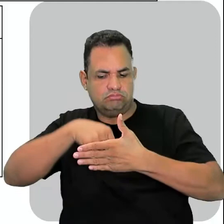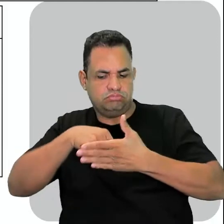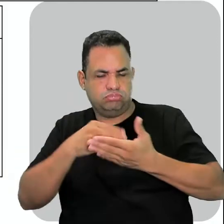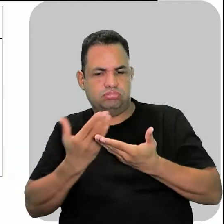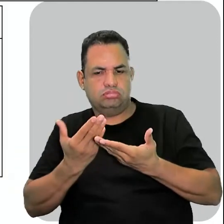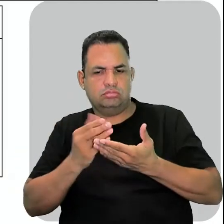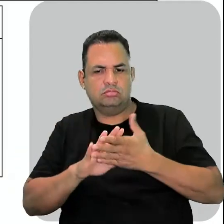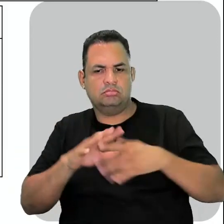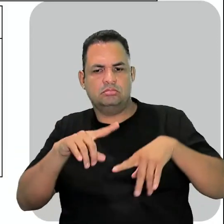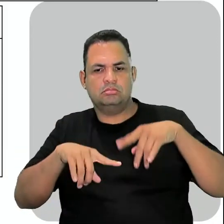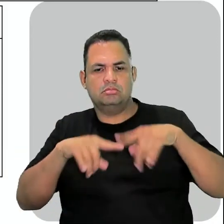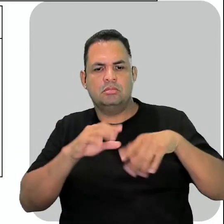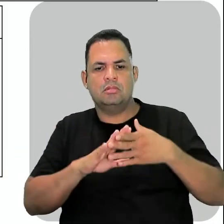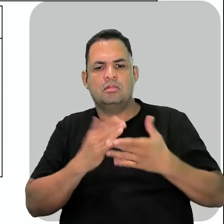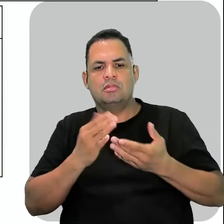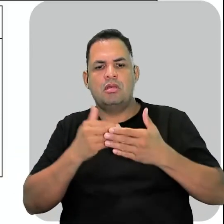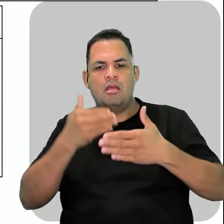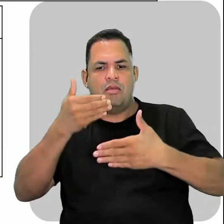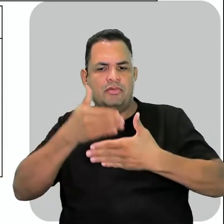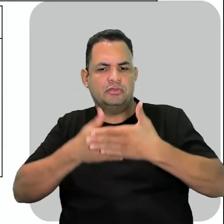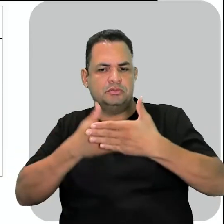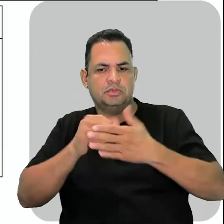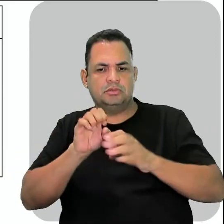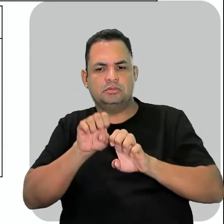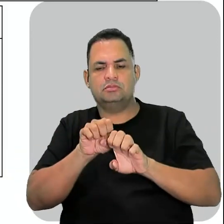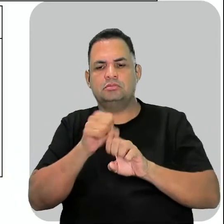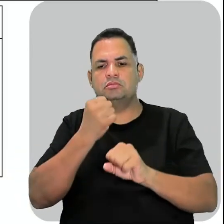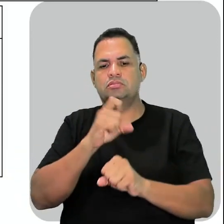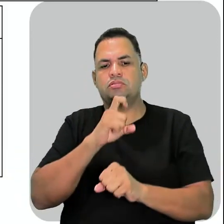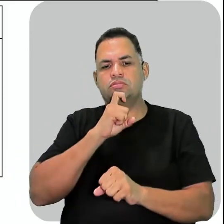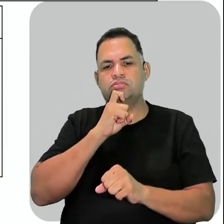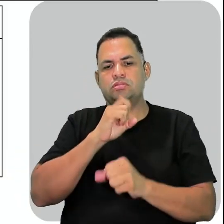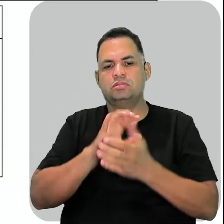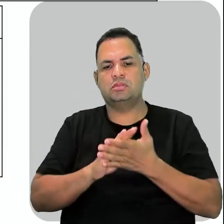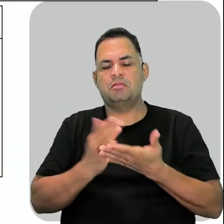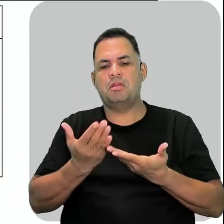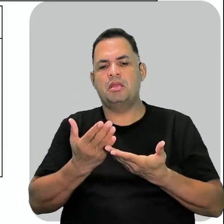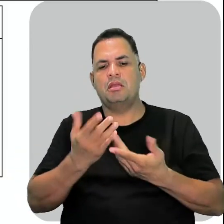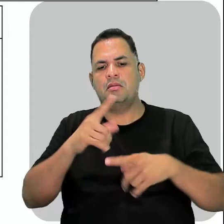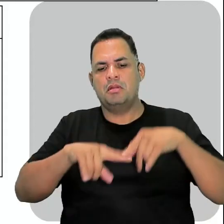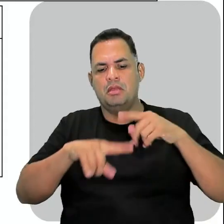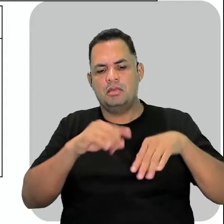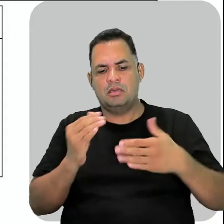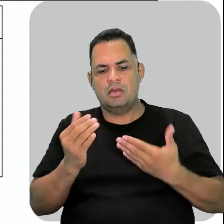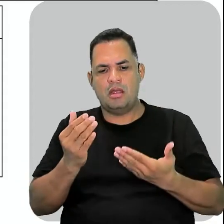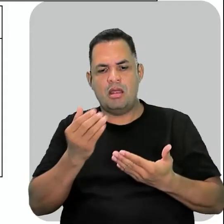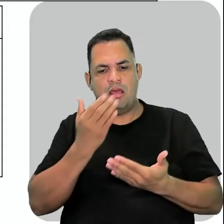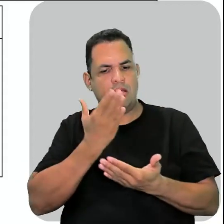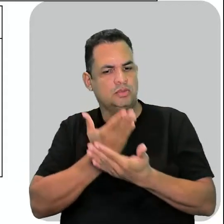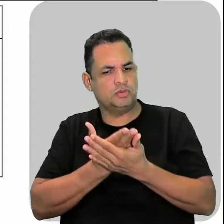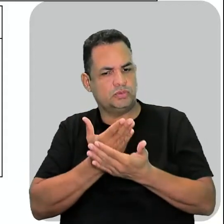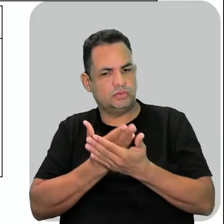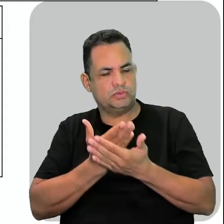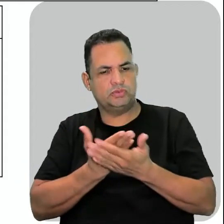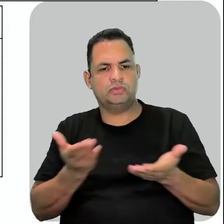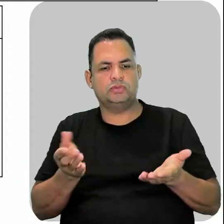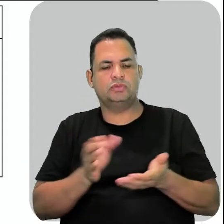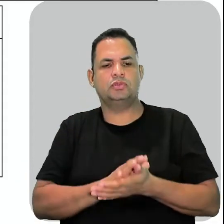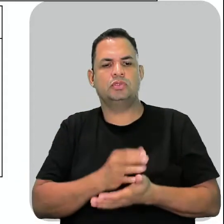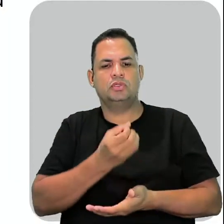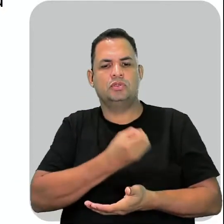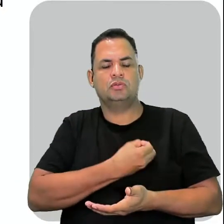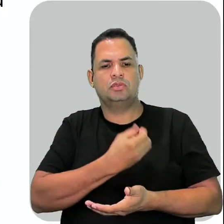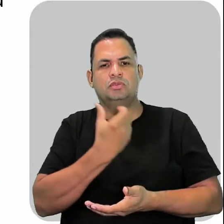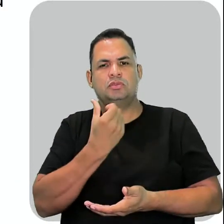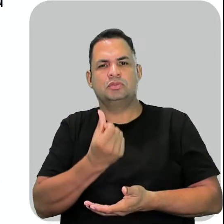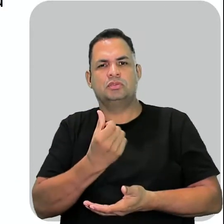alimentos, revestimentos de geladeiras e material escolar. O número de reciclagem dele é o número